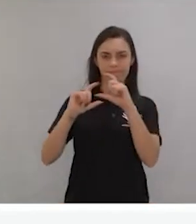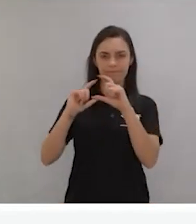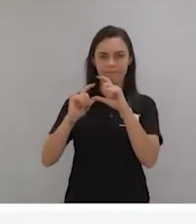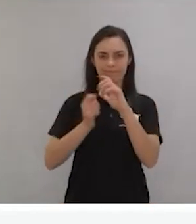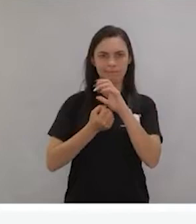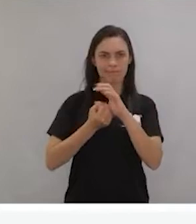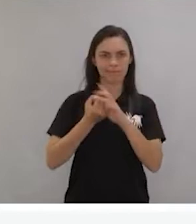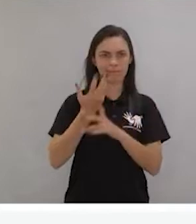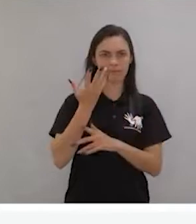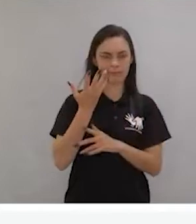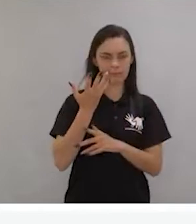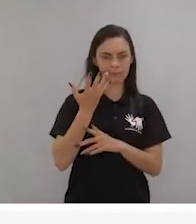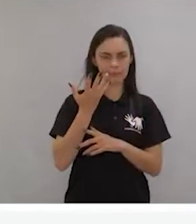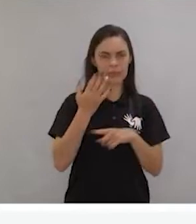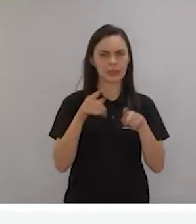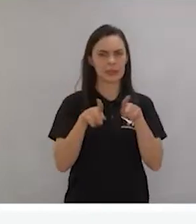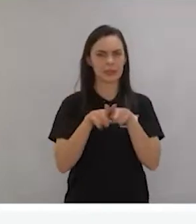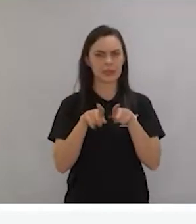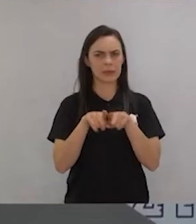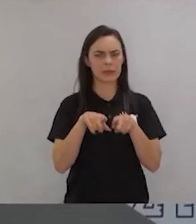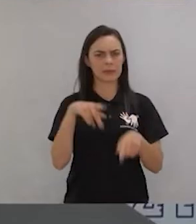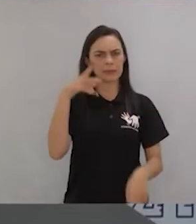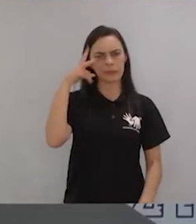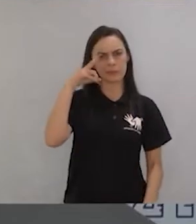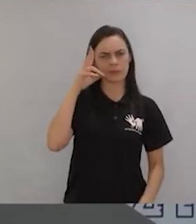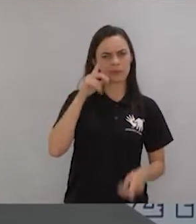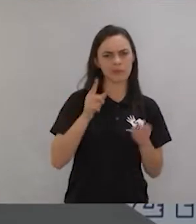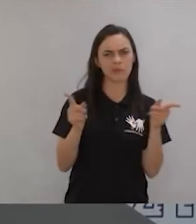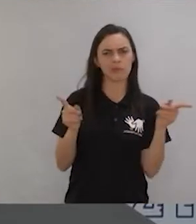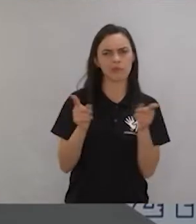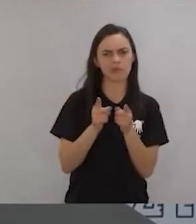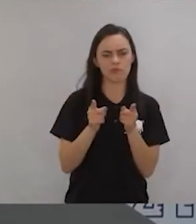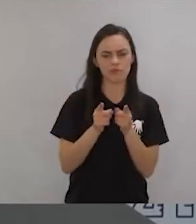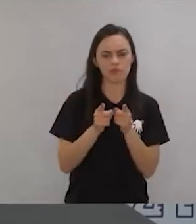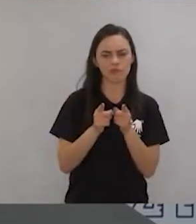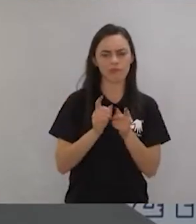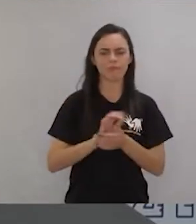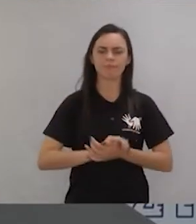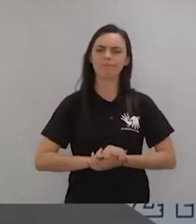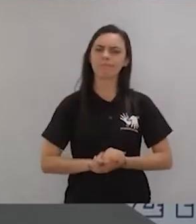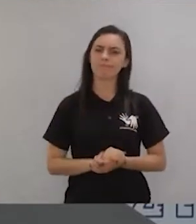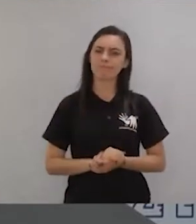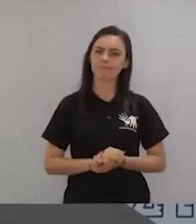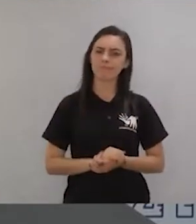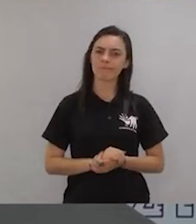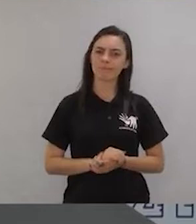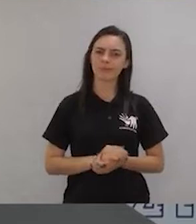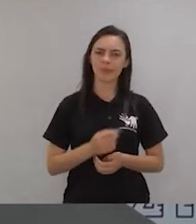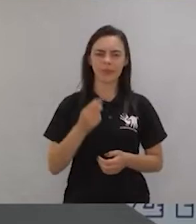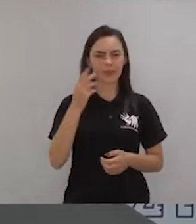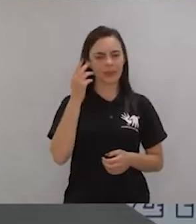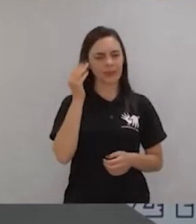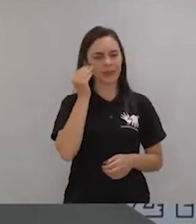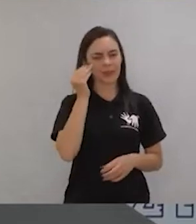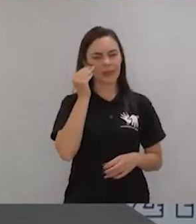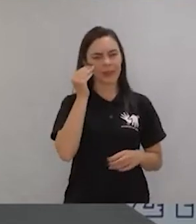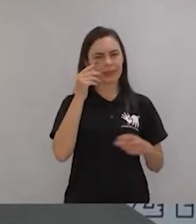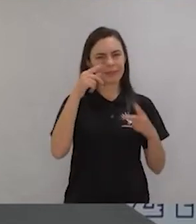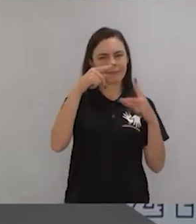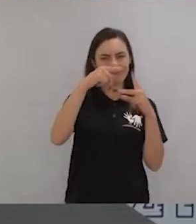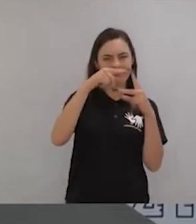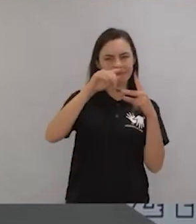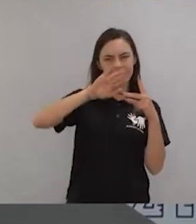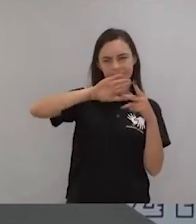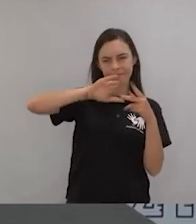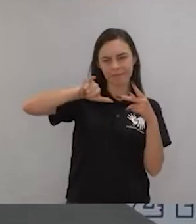das histórias em quadrinhos. E que é uma história bem pequenininha. Vamos lá, vamos tirar mais um quadrinho